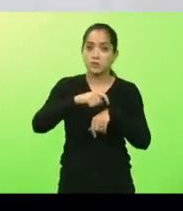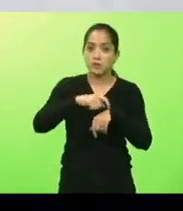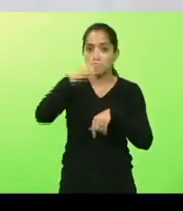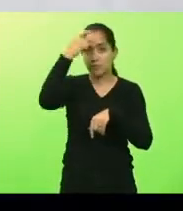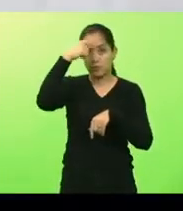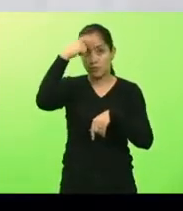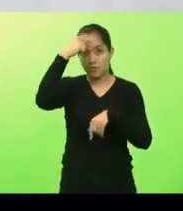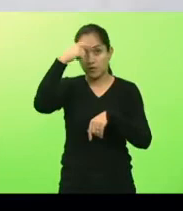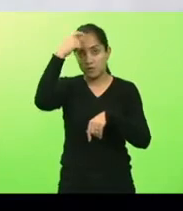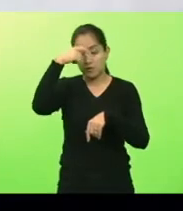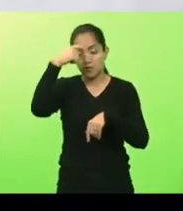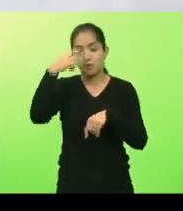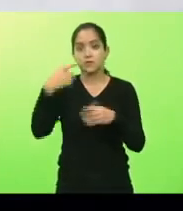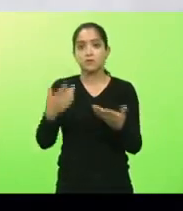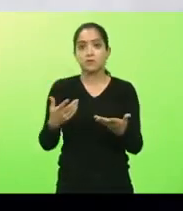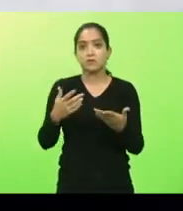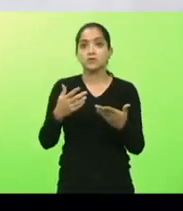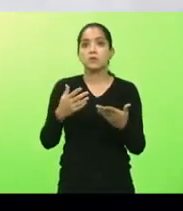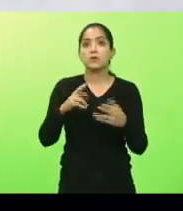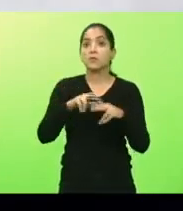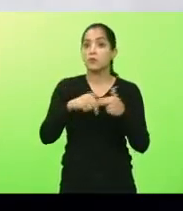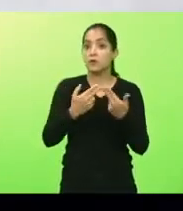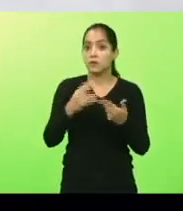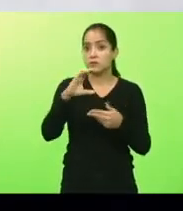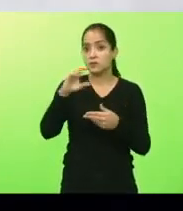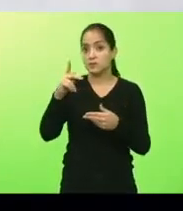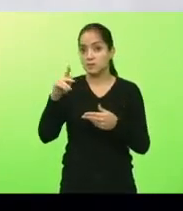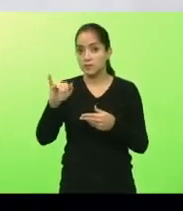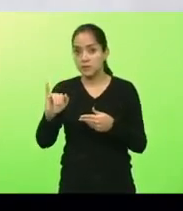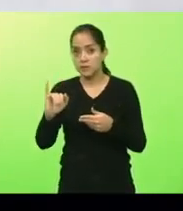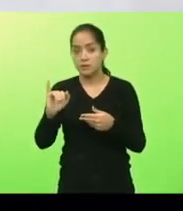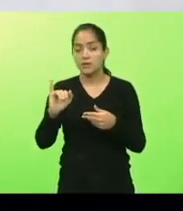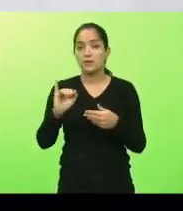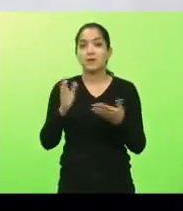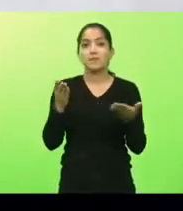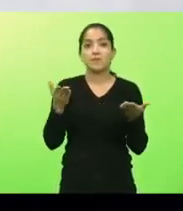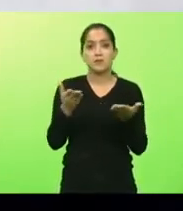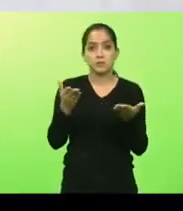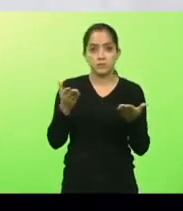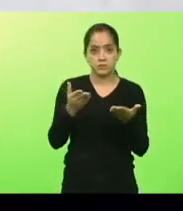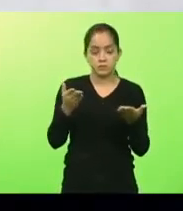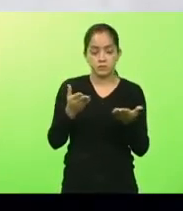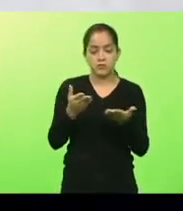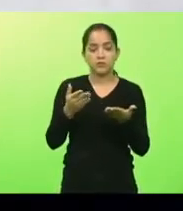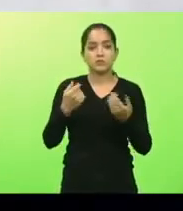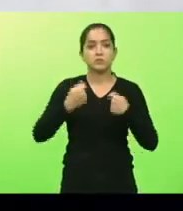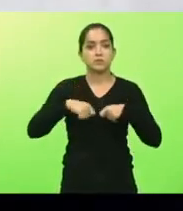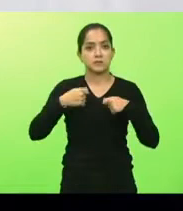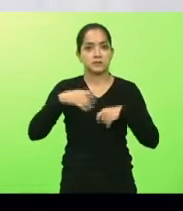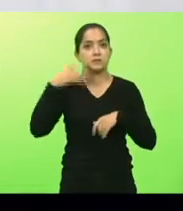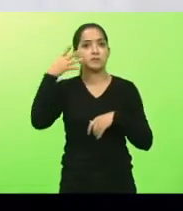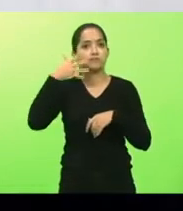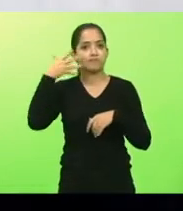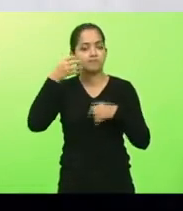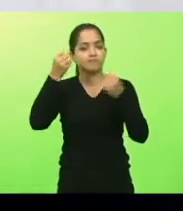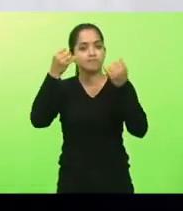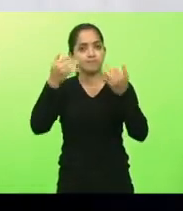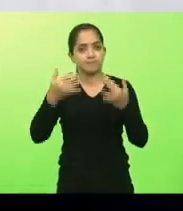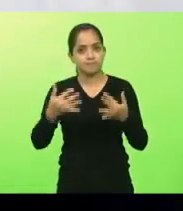enfim, justamente por causa da CPI aí. Mas eu não poderia deixar de me pronunciar, senhores deputados,